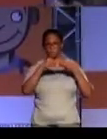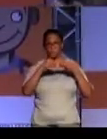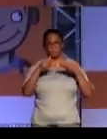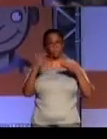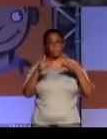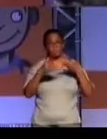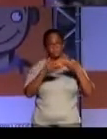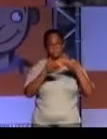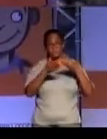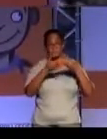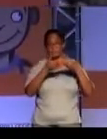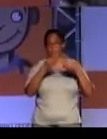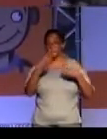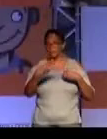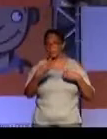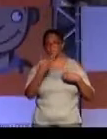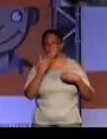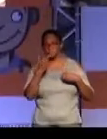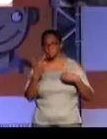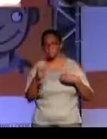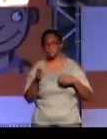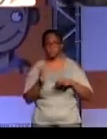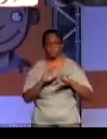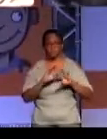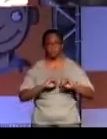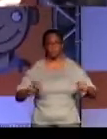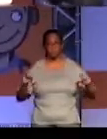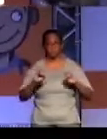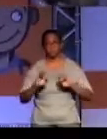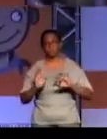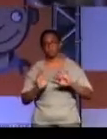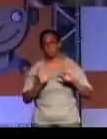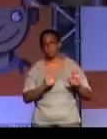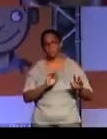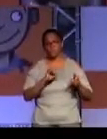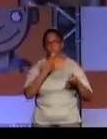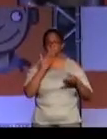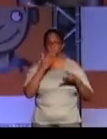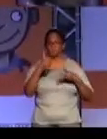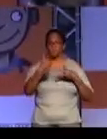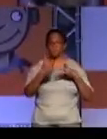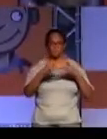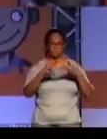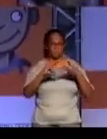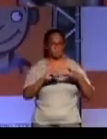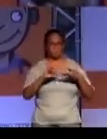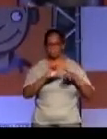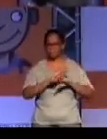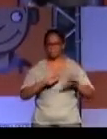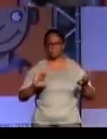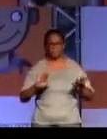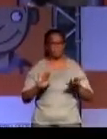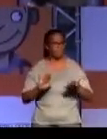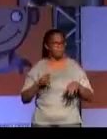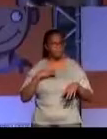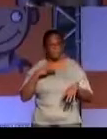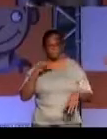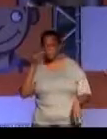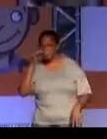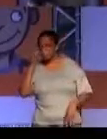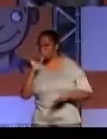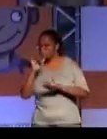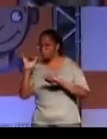tipo 3. Não temos. Tá? Não temos tipo 2 também. Mas eu não vi